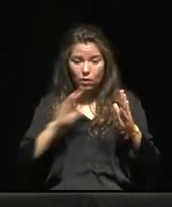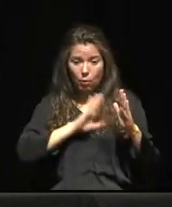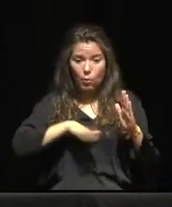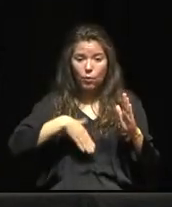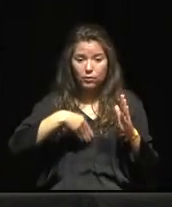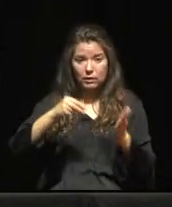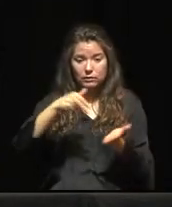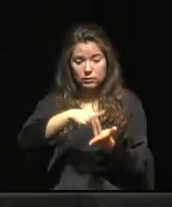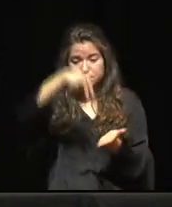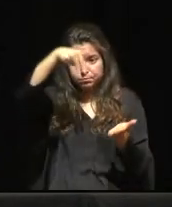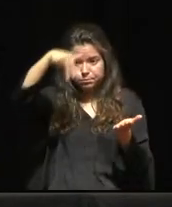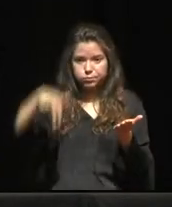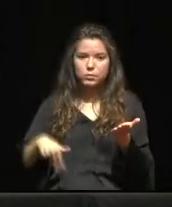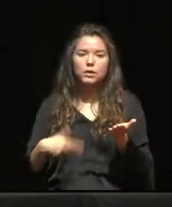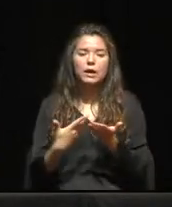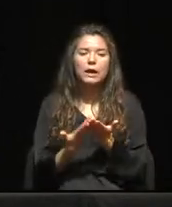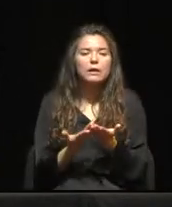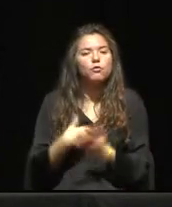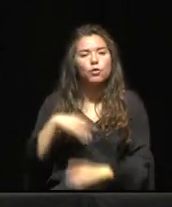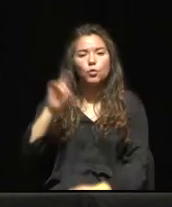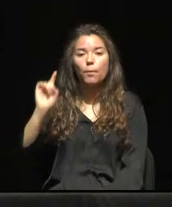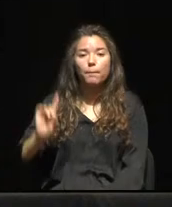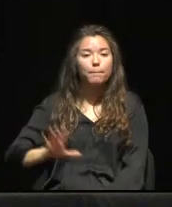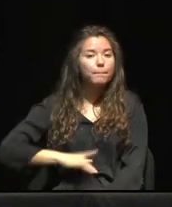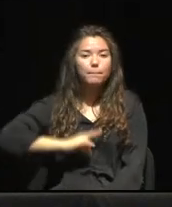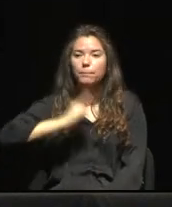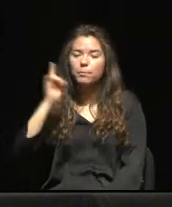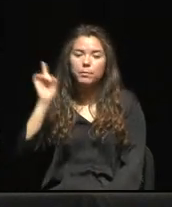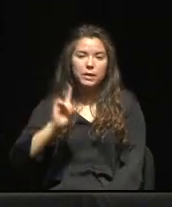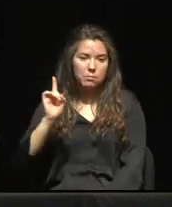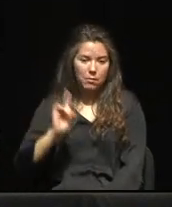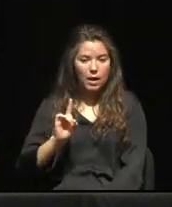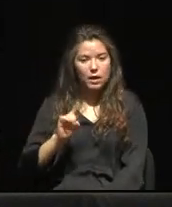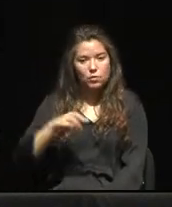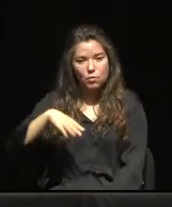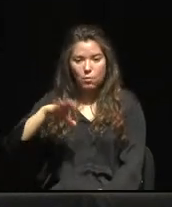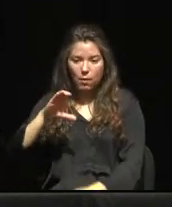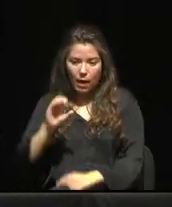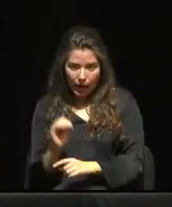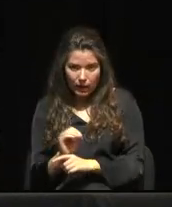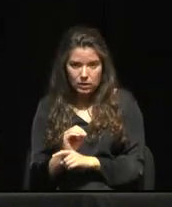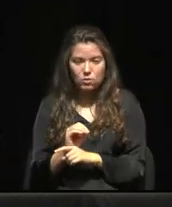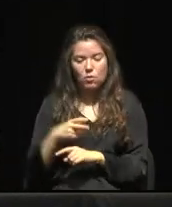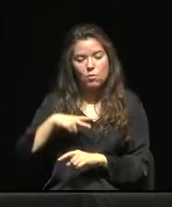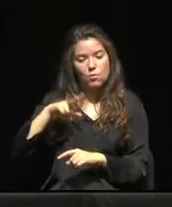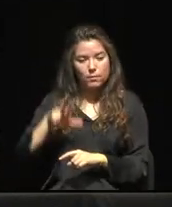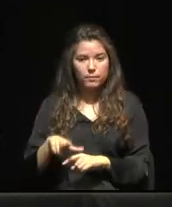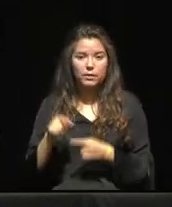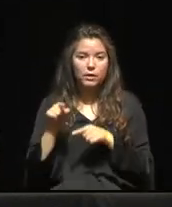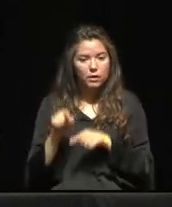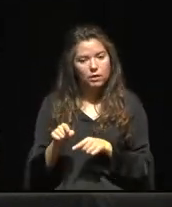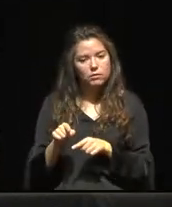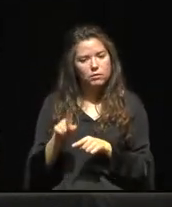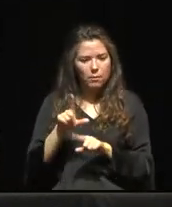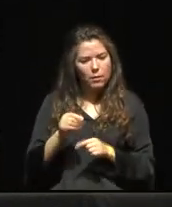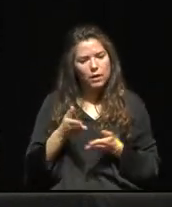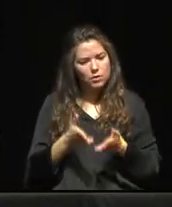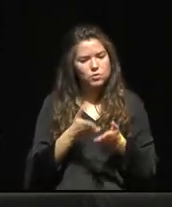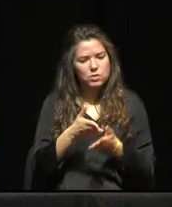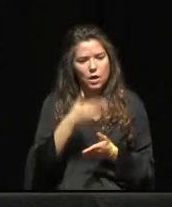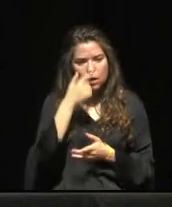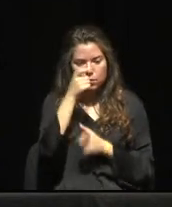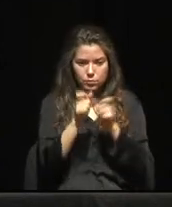jumping do qual foi o pioneiro português Mário Pardo foi igualmente uma pessoa empenhada em ajudar o próximo